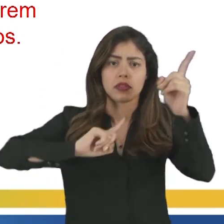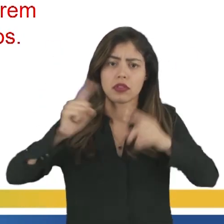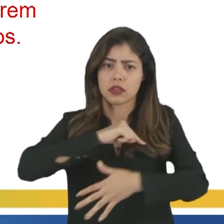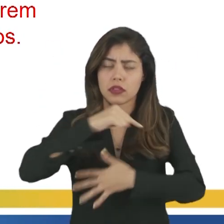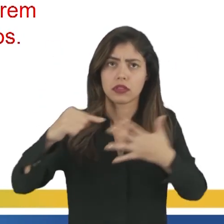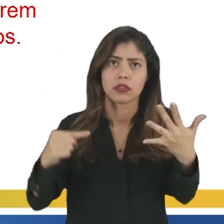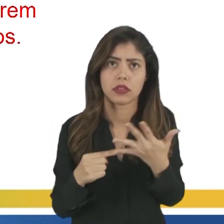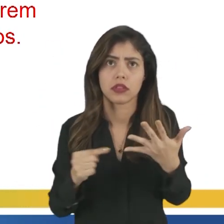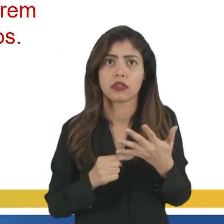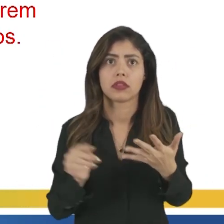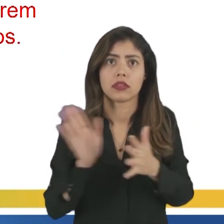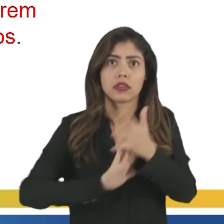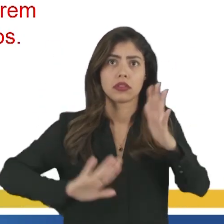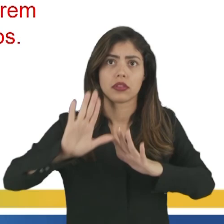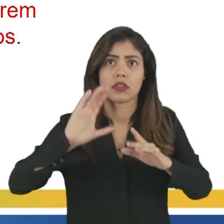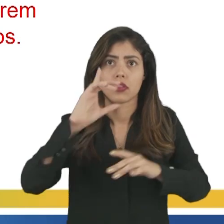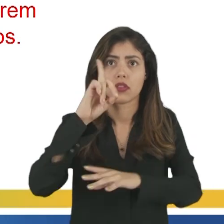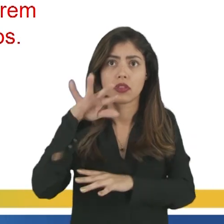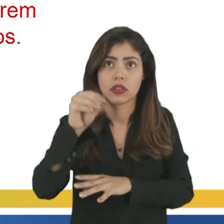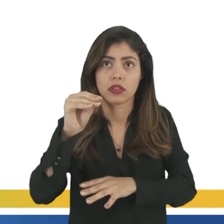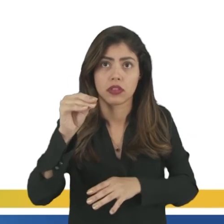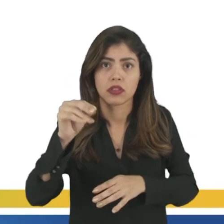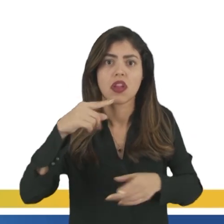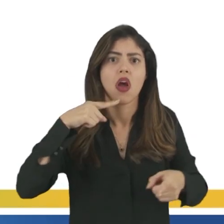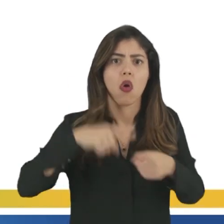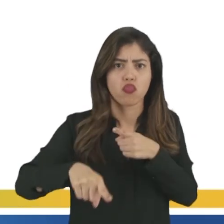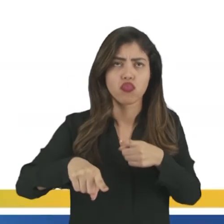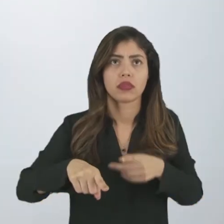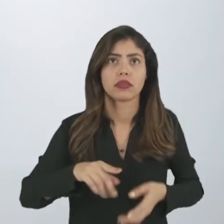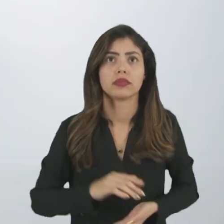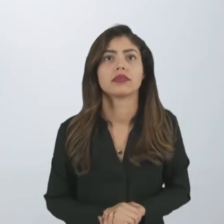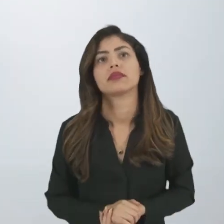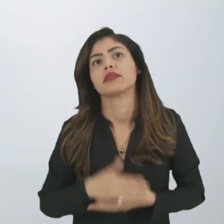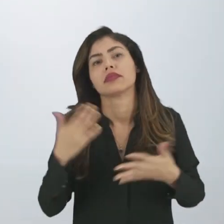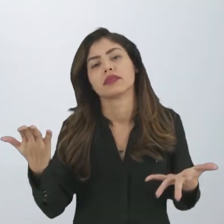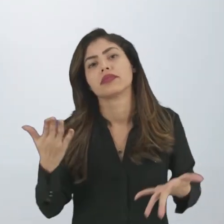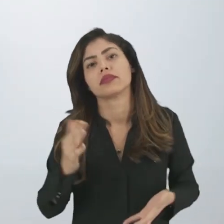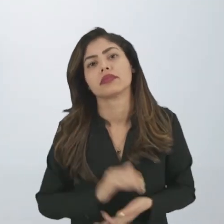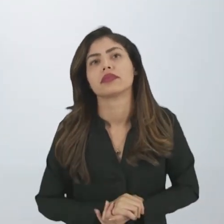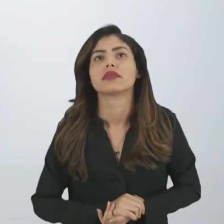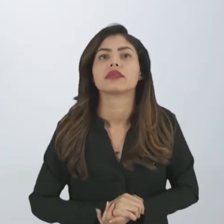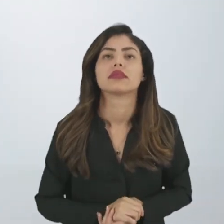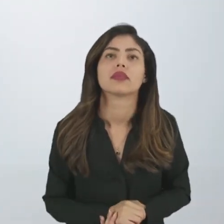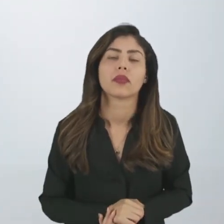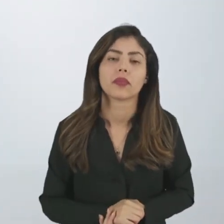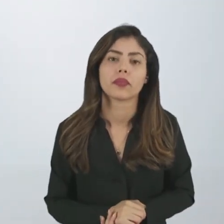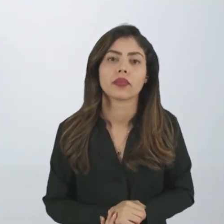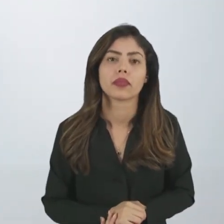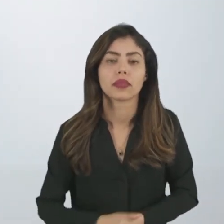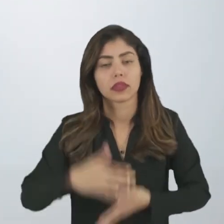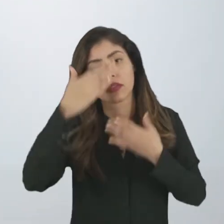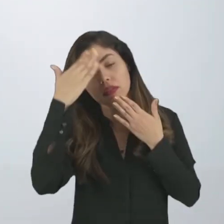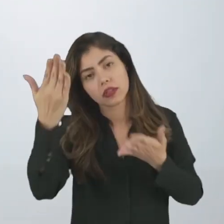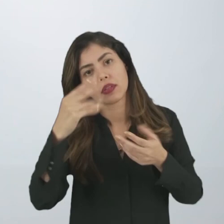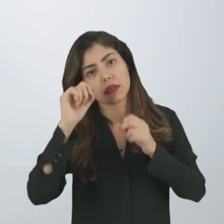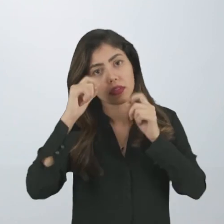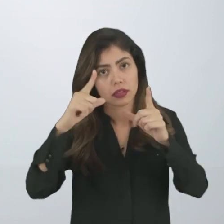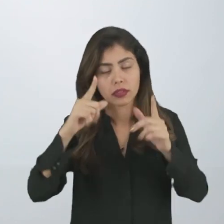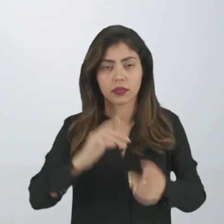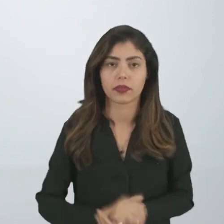deuses e realizarem cultos considerados violentos. Então, pessoal, era isso, tá? Obrigado aí pela